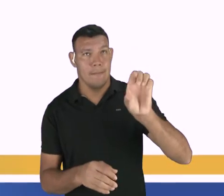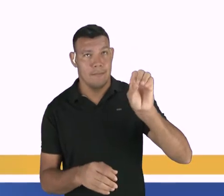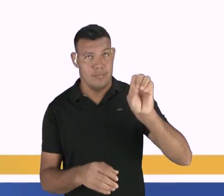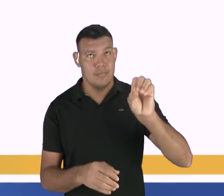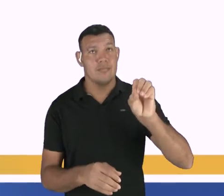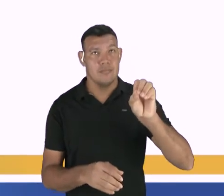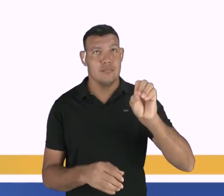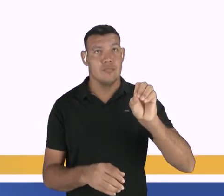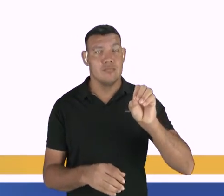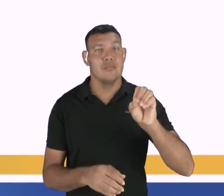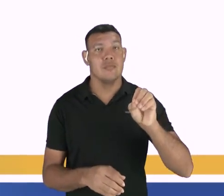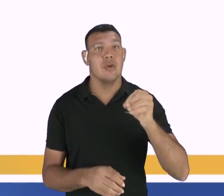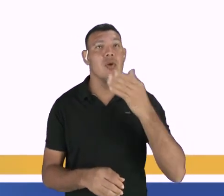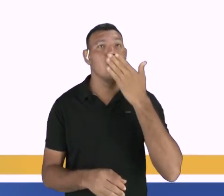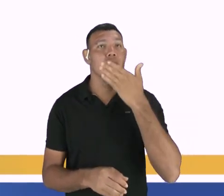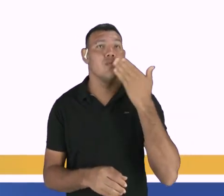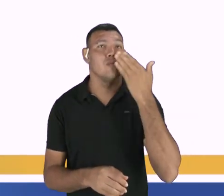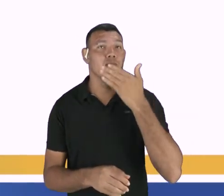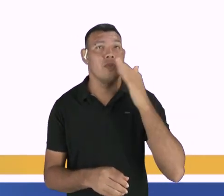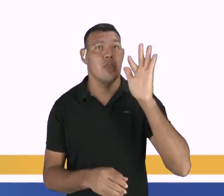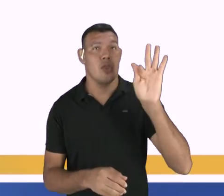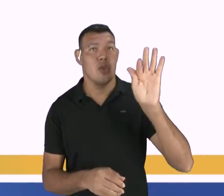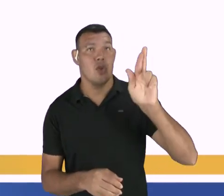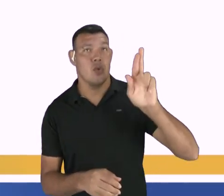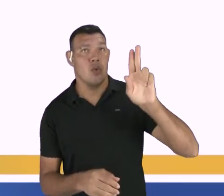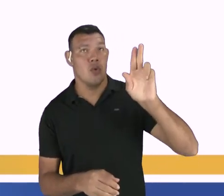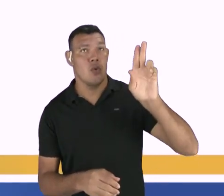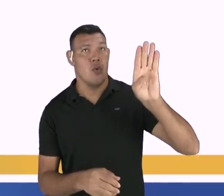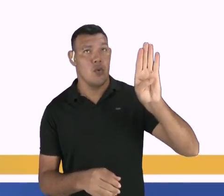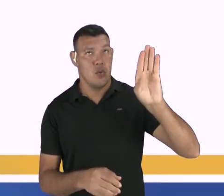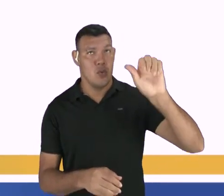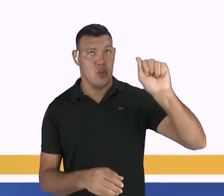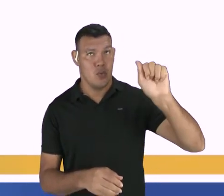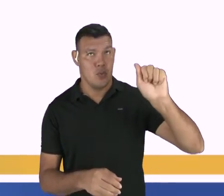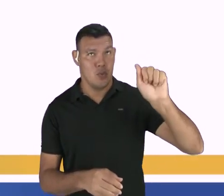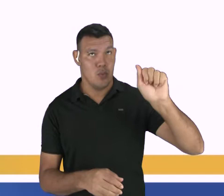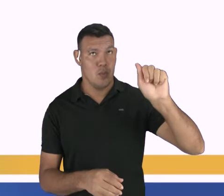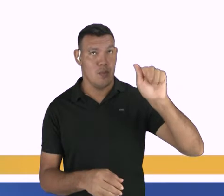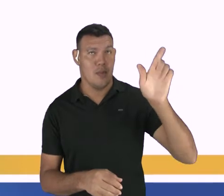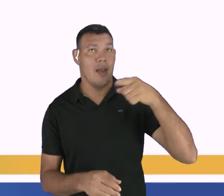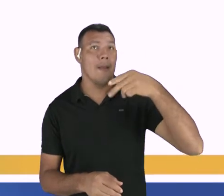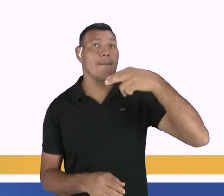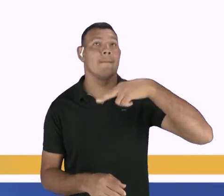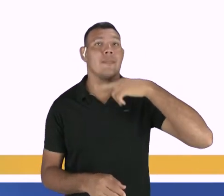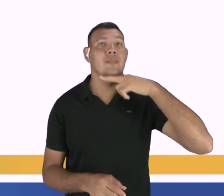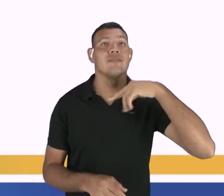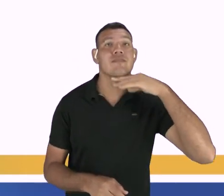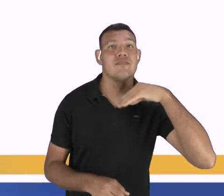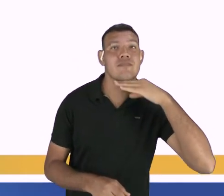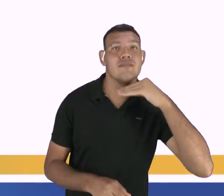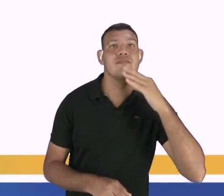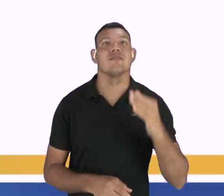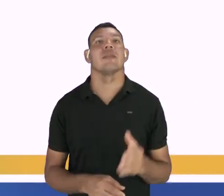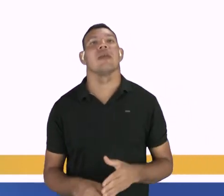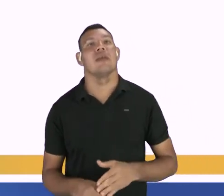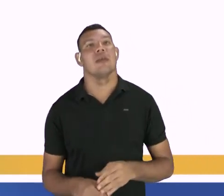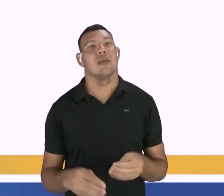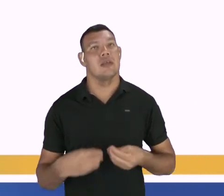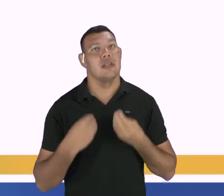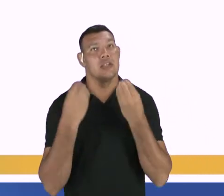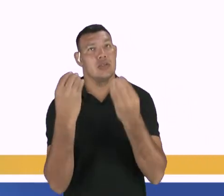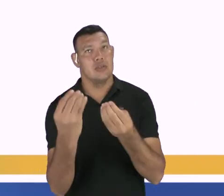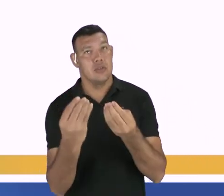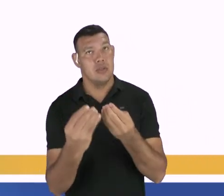Raul. Qual é a fração que representa as partes do bolo que foram servidas? E uma outra pergunta, qual